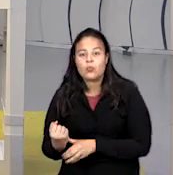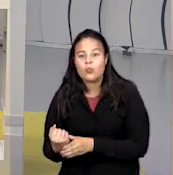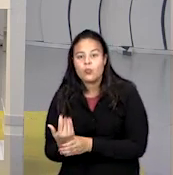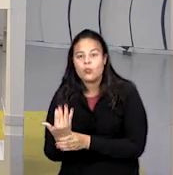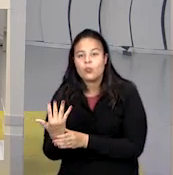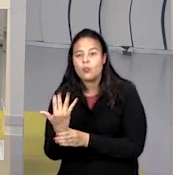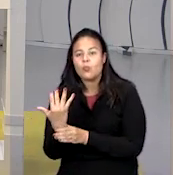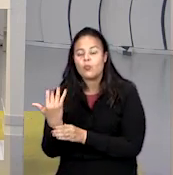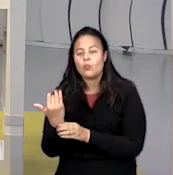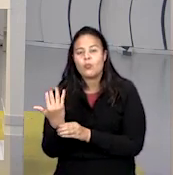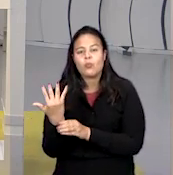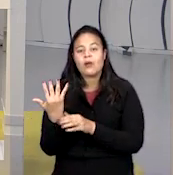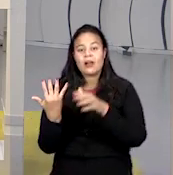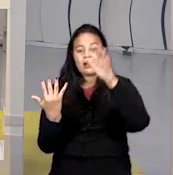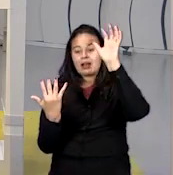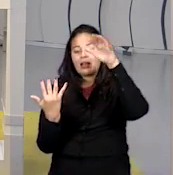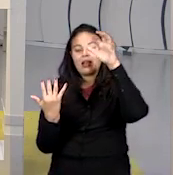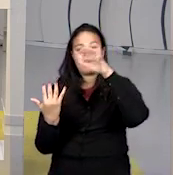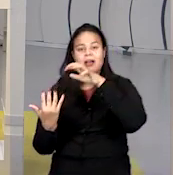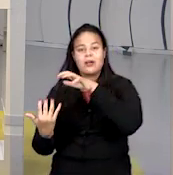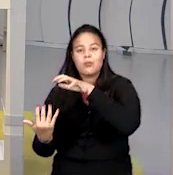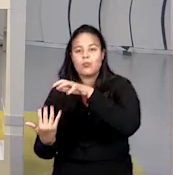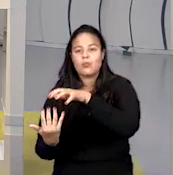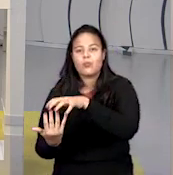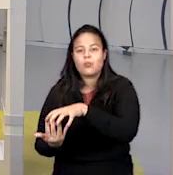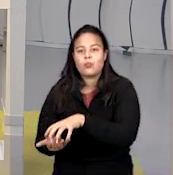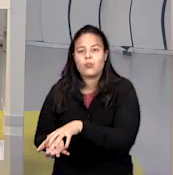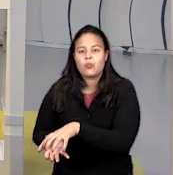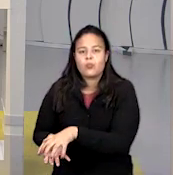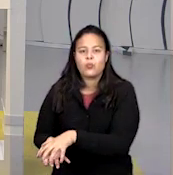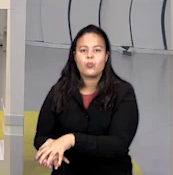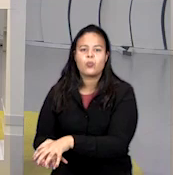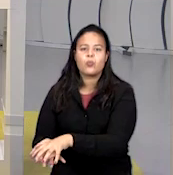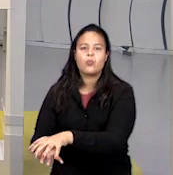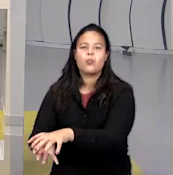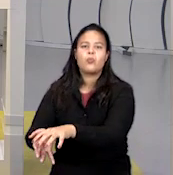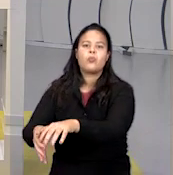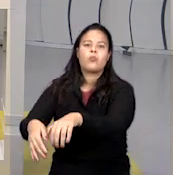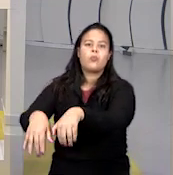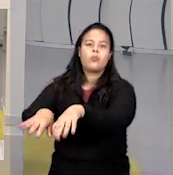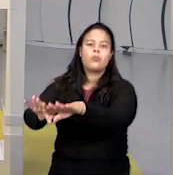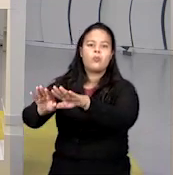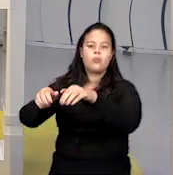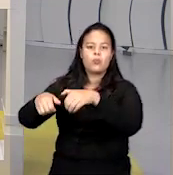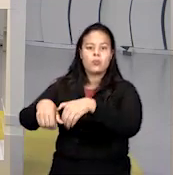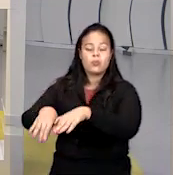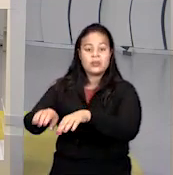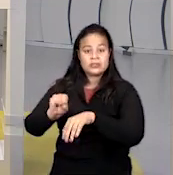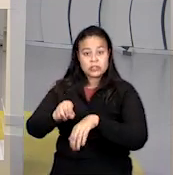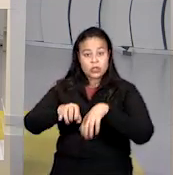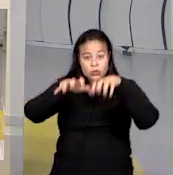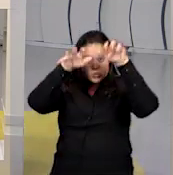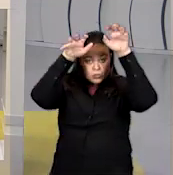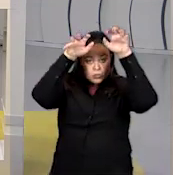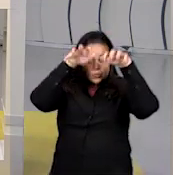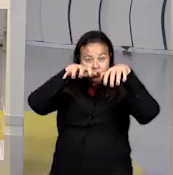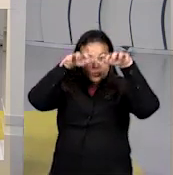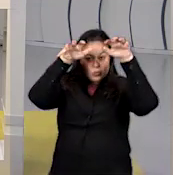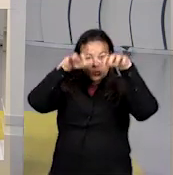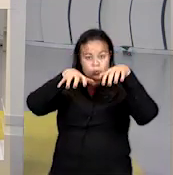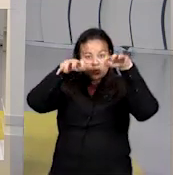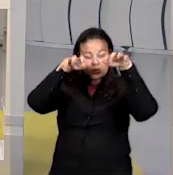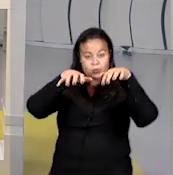vegetal ajudam a manter o solo junto no mesmo local. Se a chuva cai e não tem